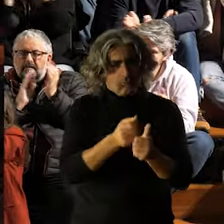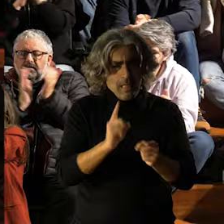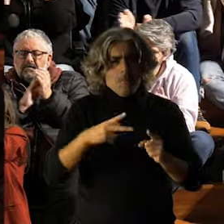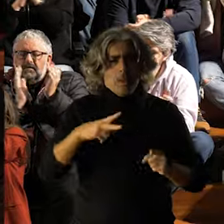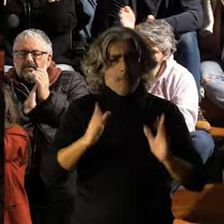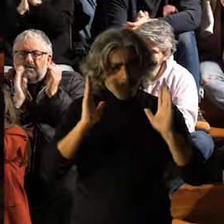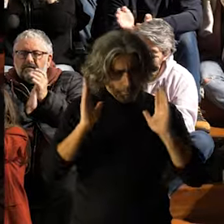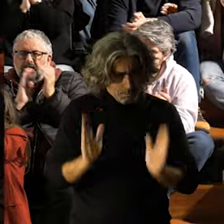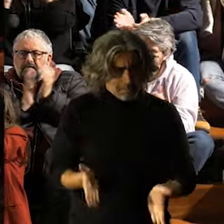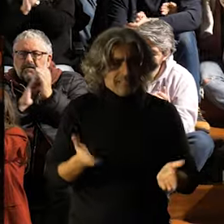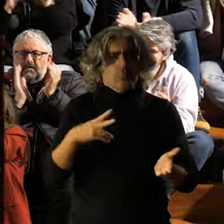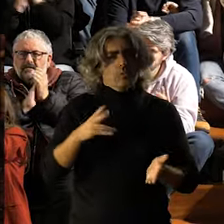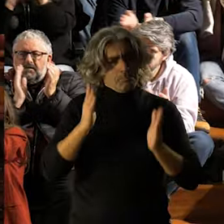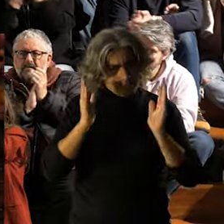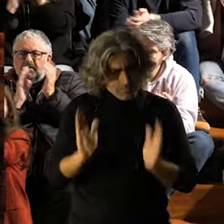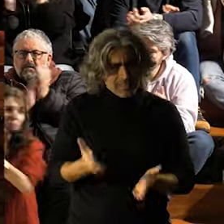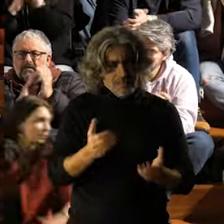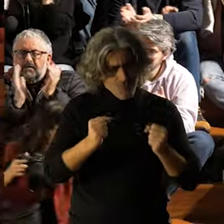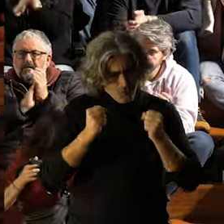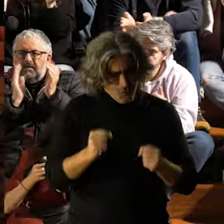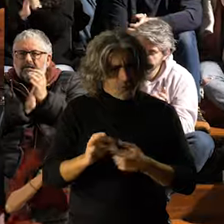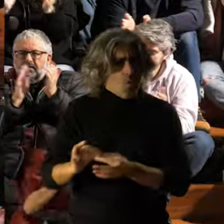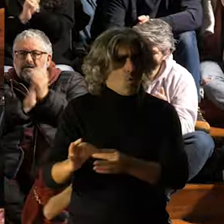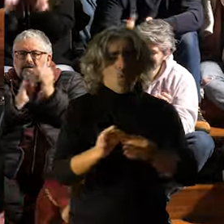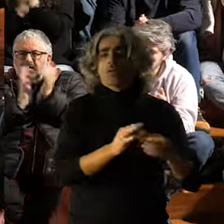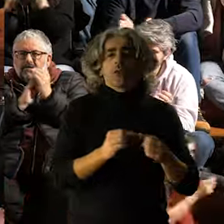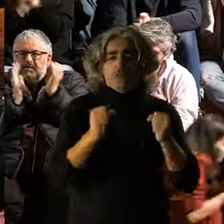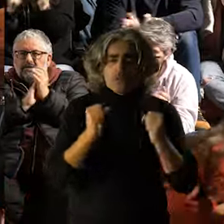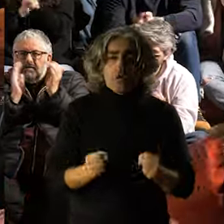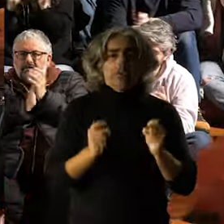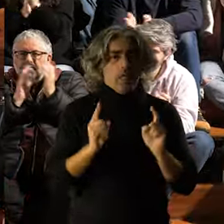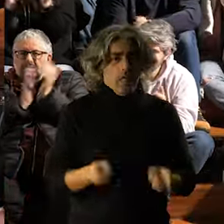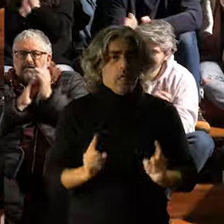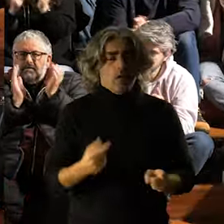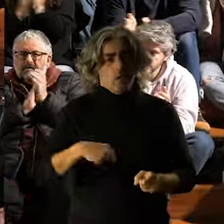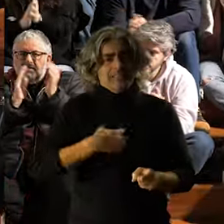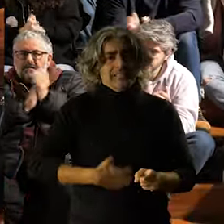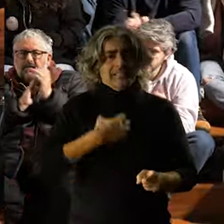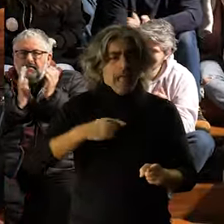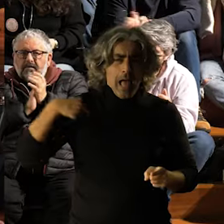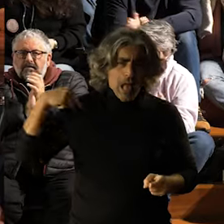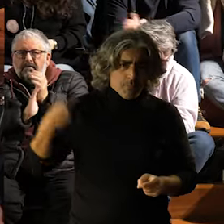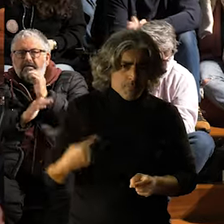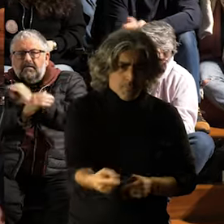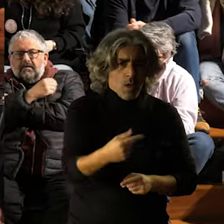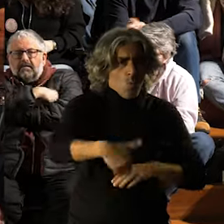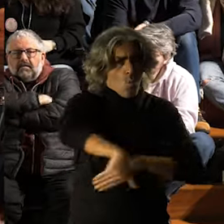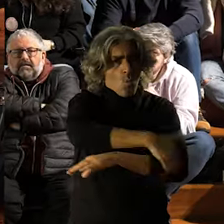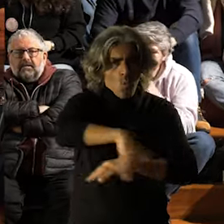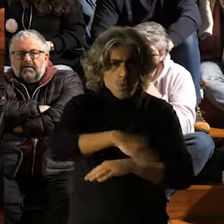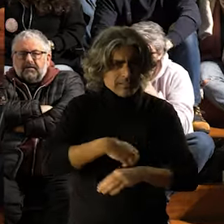Portugal precisa. Portugal precisa desta força. Esta força que sentimos todos os dias na rua.